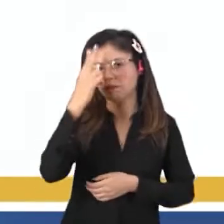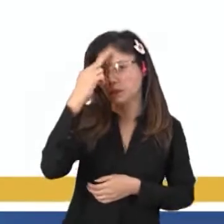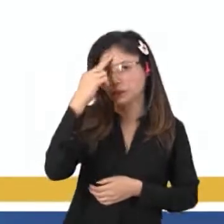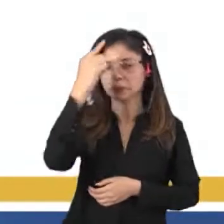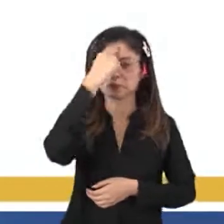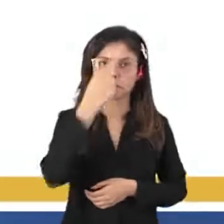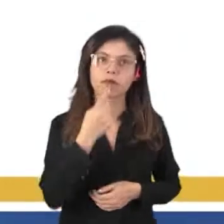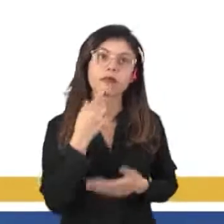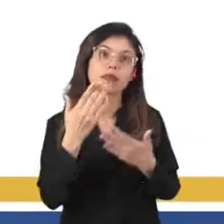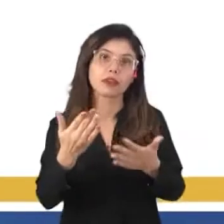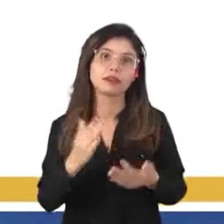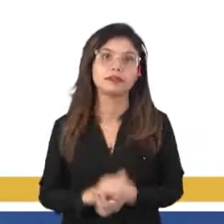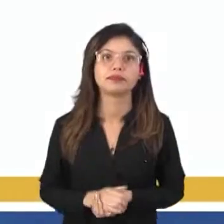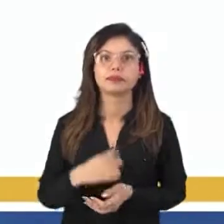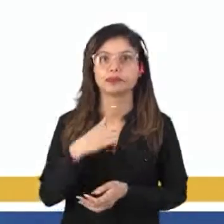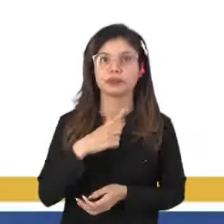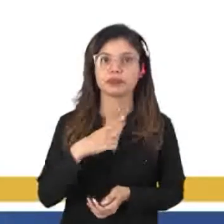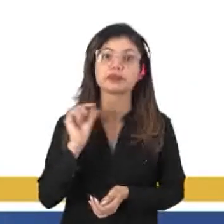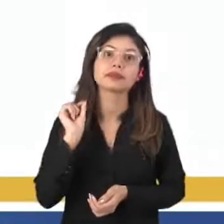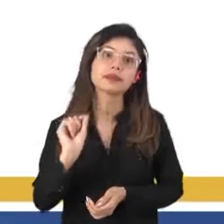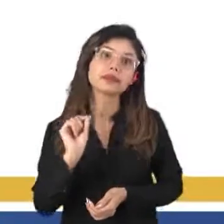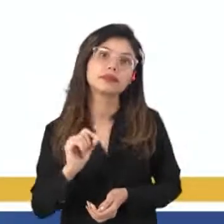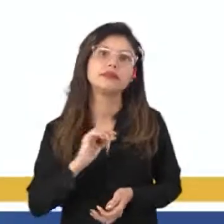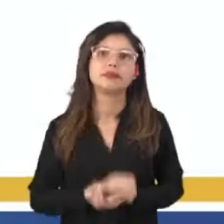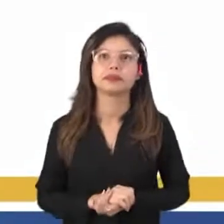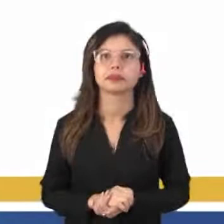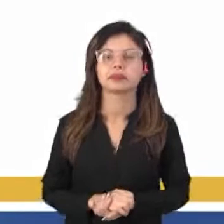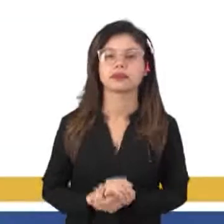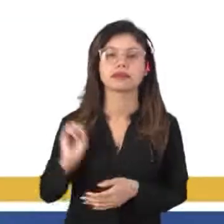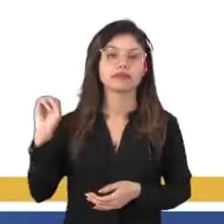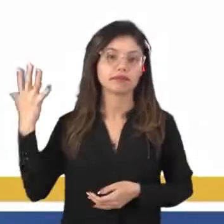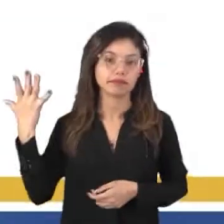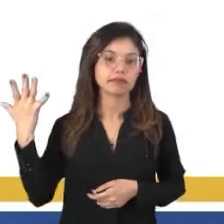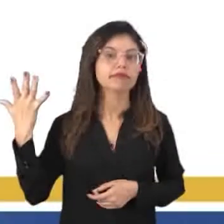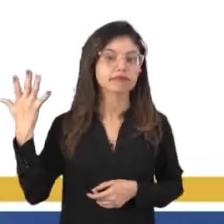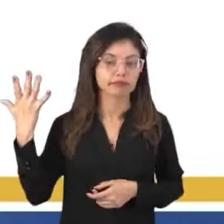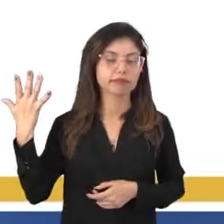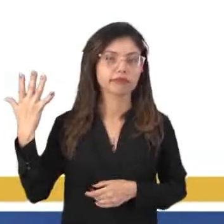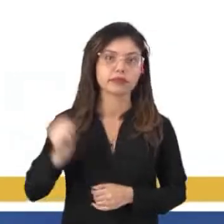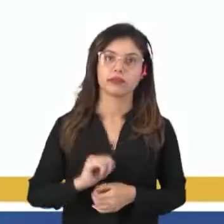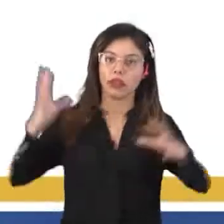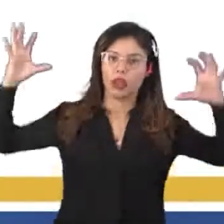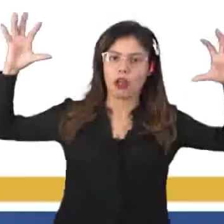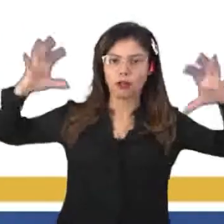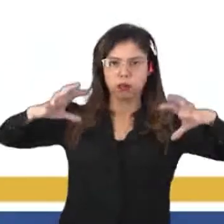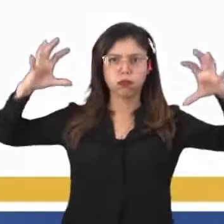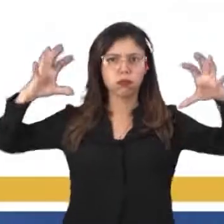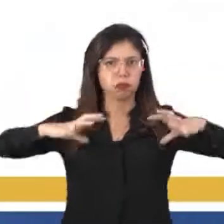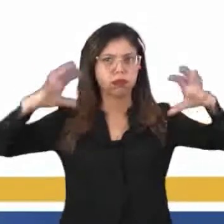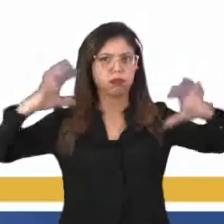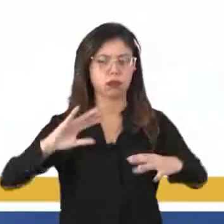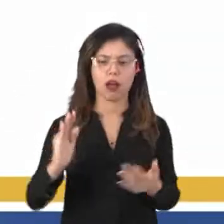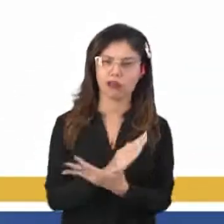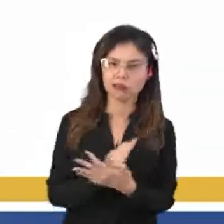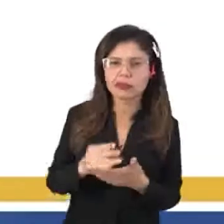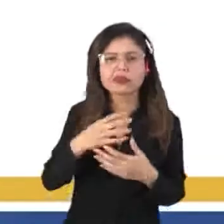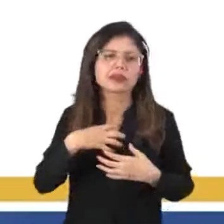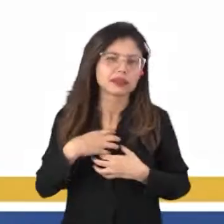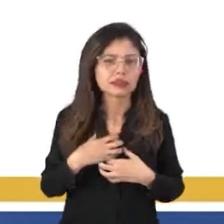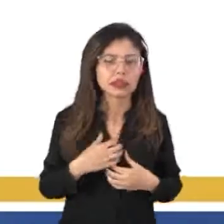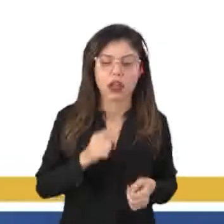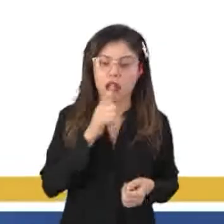na nossa cidade também, que seria o quê? Nesse caso aí, devido às intensas chuvas, né, pode ser que em alguns momentos